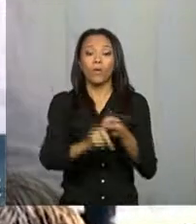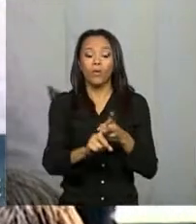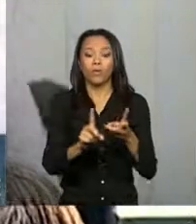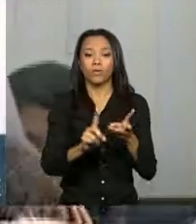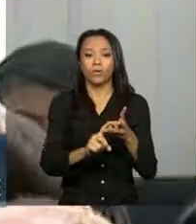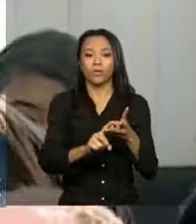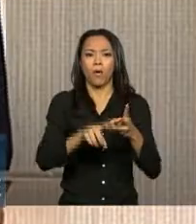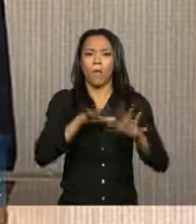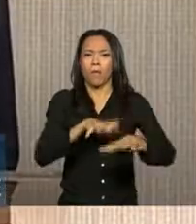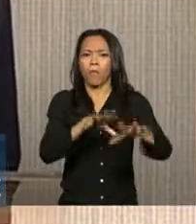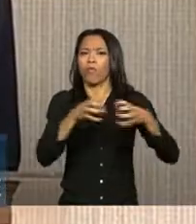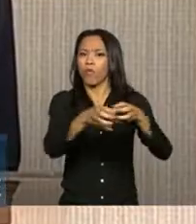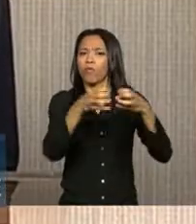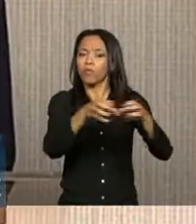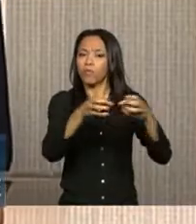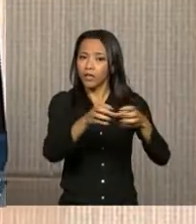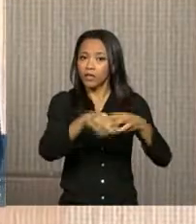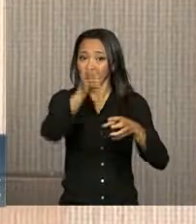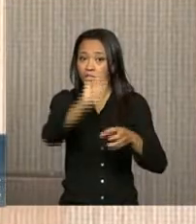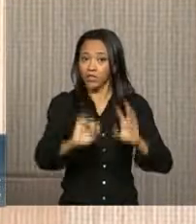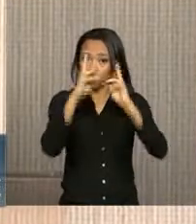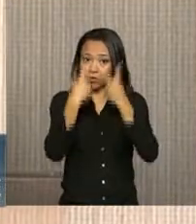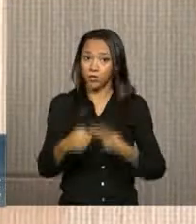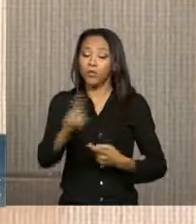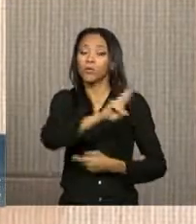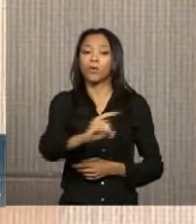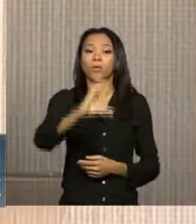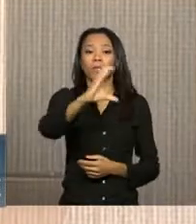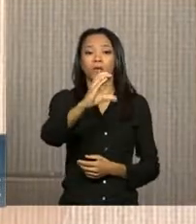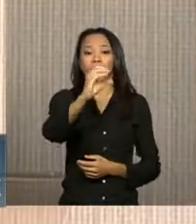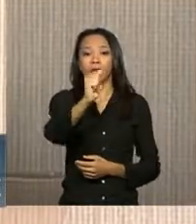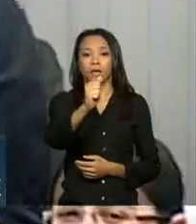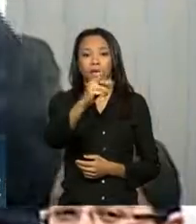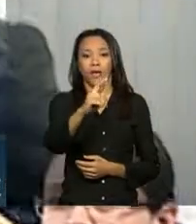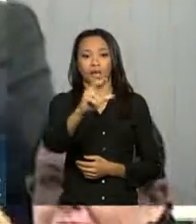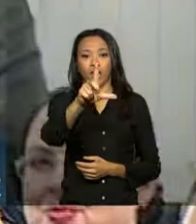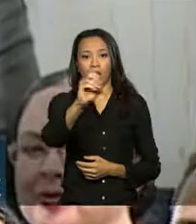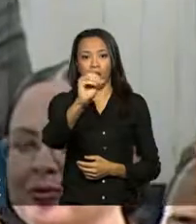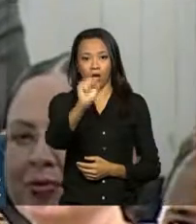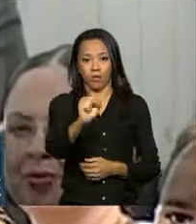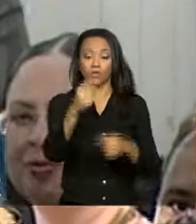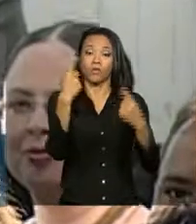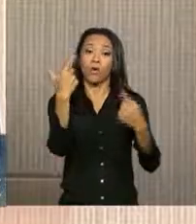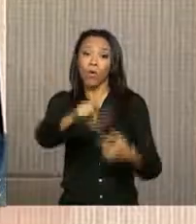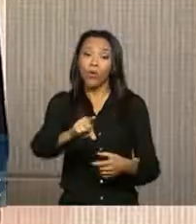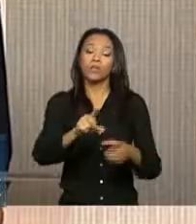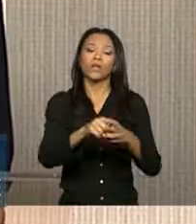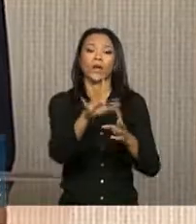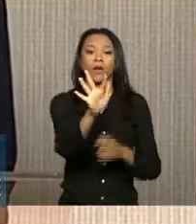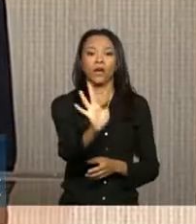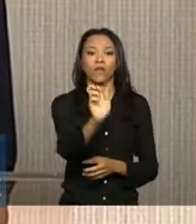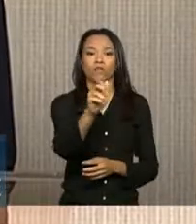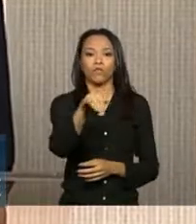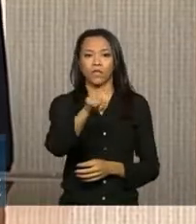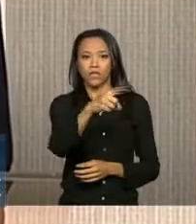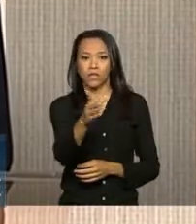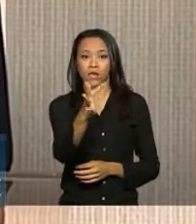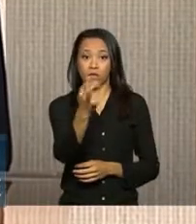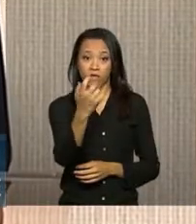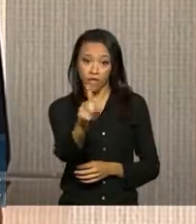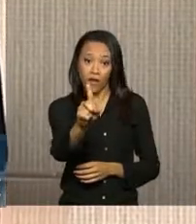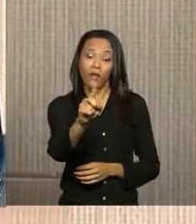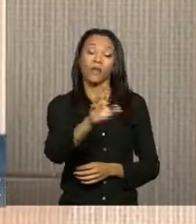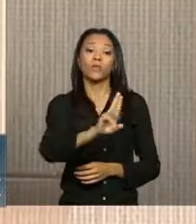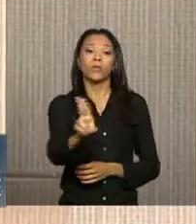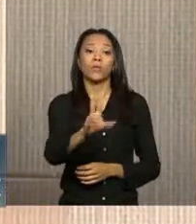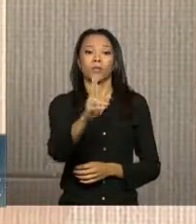nacional de direitos humanos carlos nicodemos de oliveira fundação fé e alegria do brasil carolina o